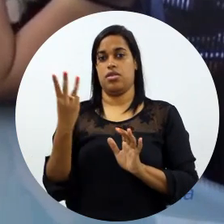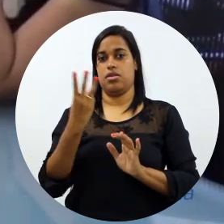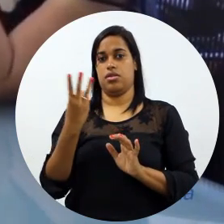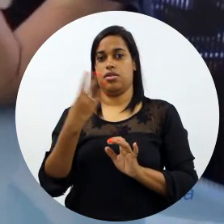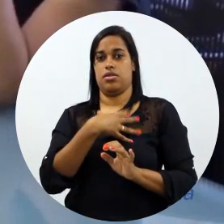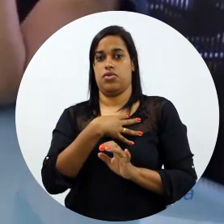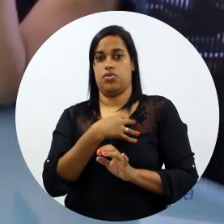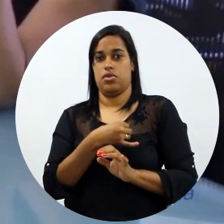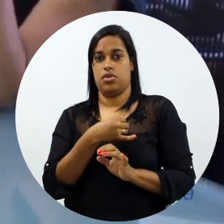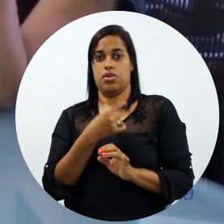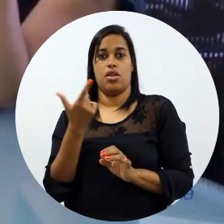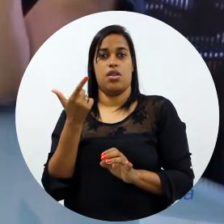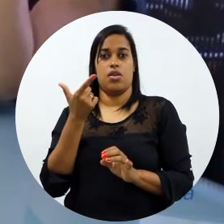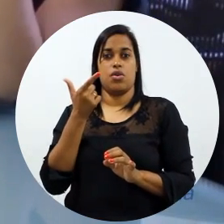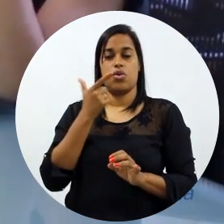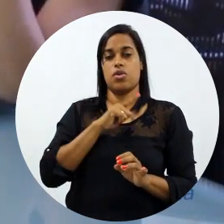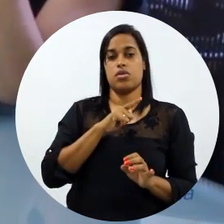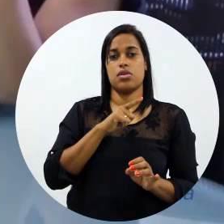dele, que ele